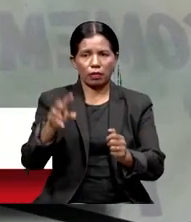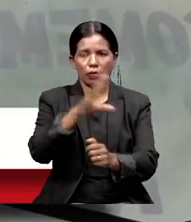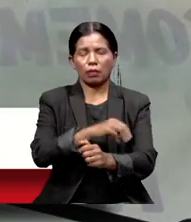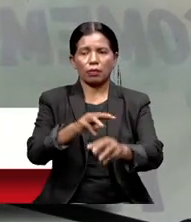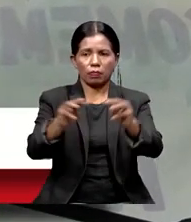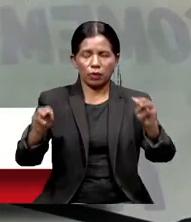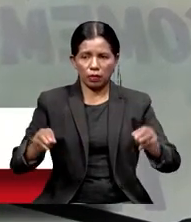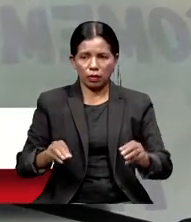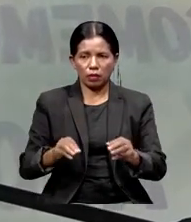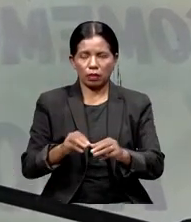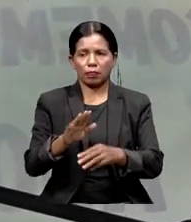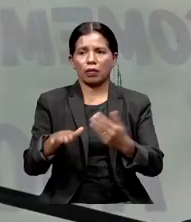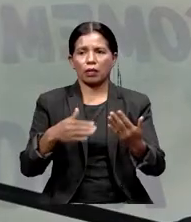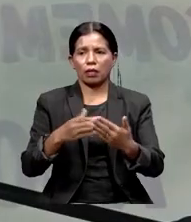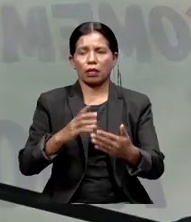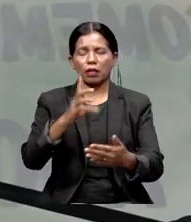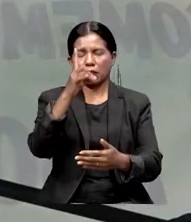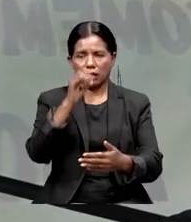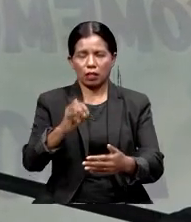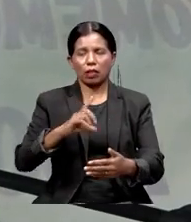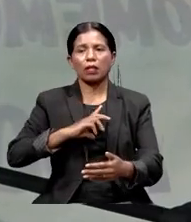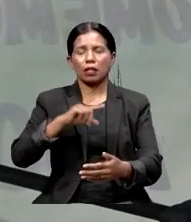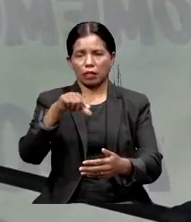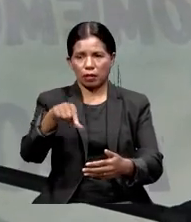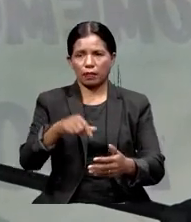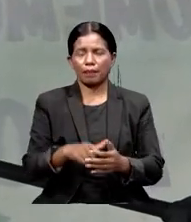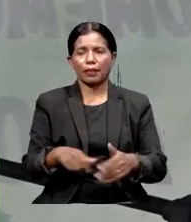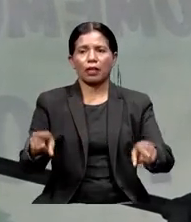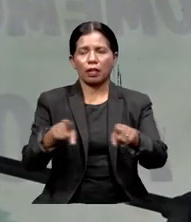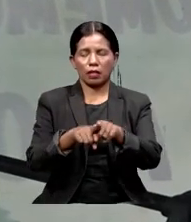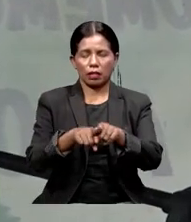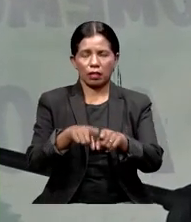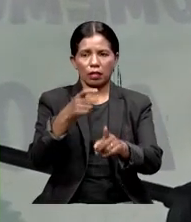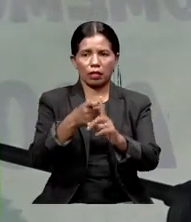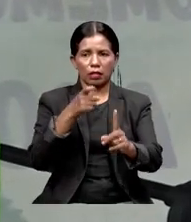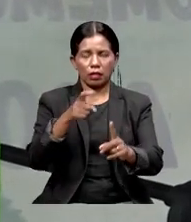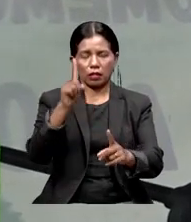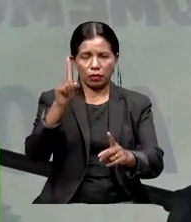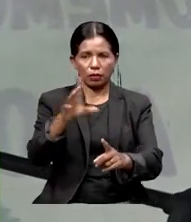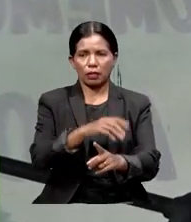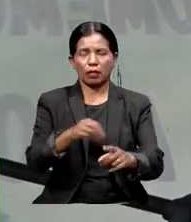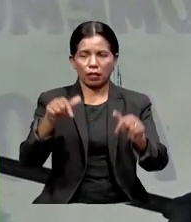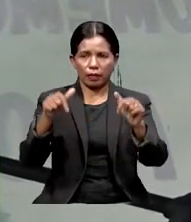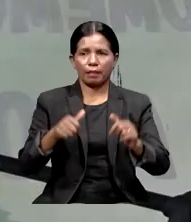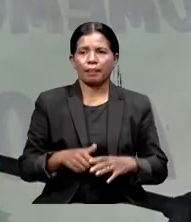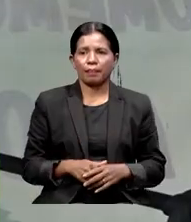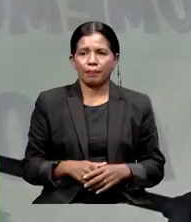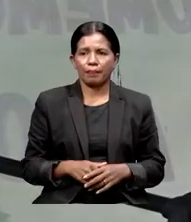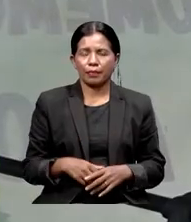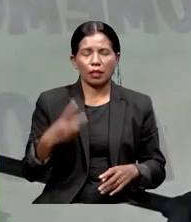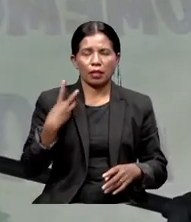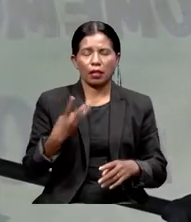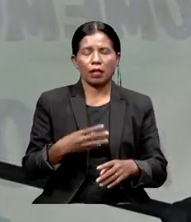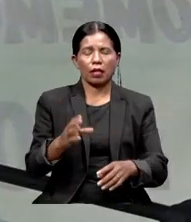o endêmico as. Hanesan parte ida fusi esposa ida ne, ambulância